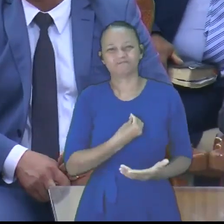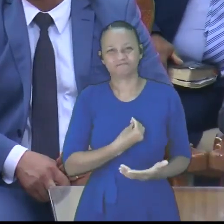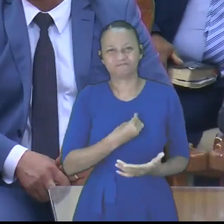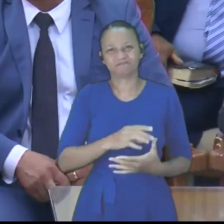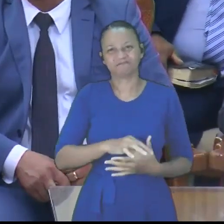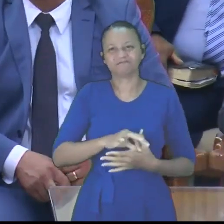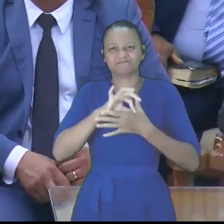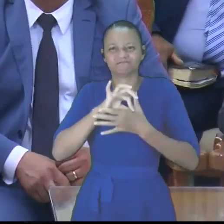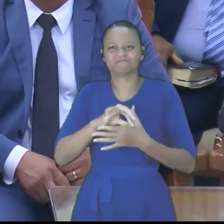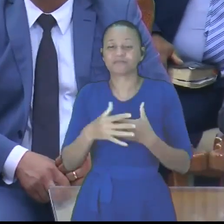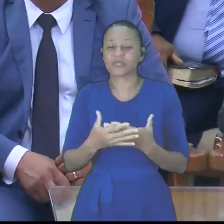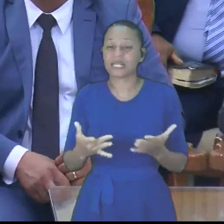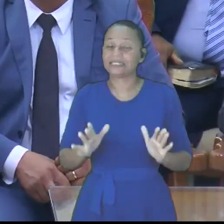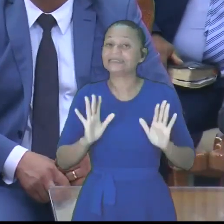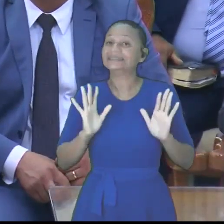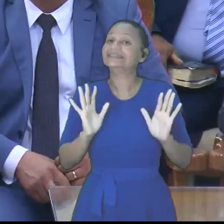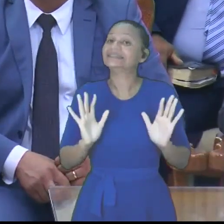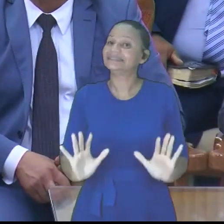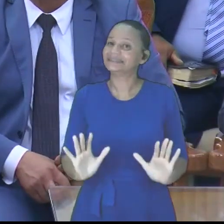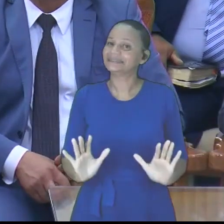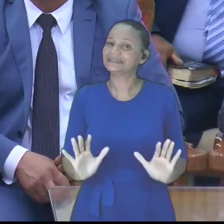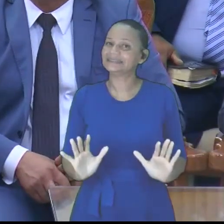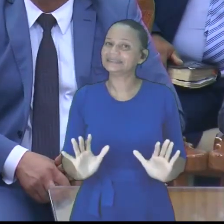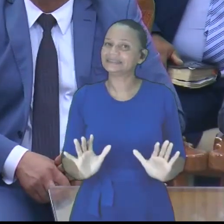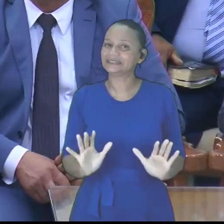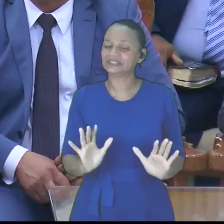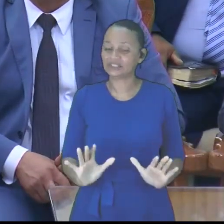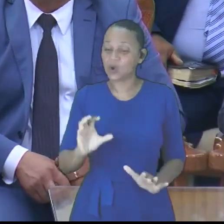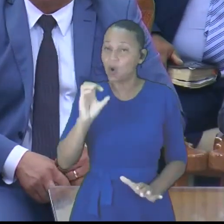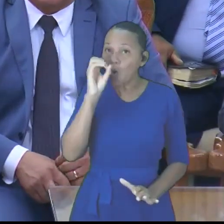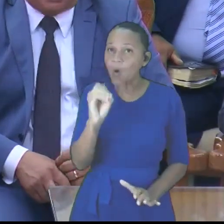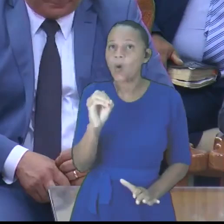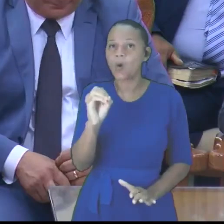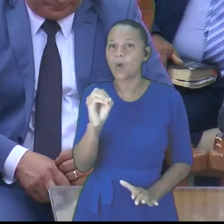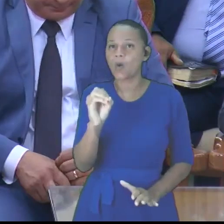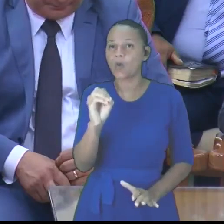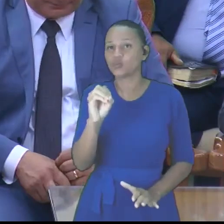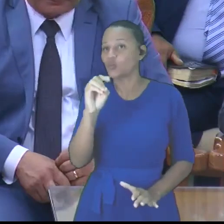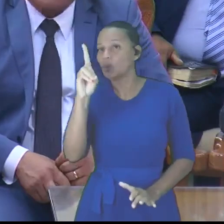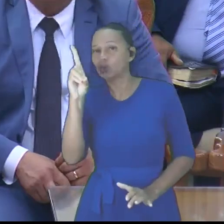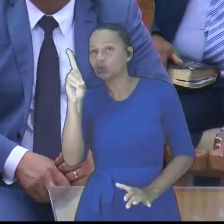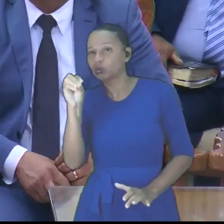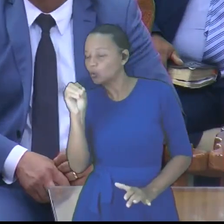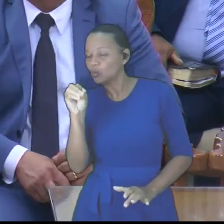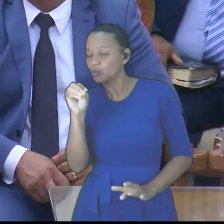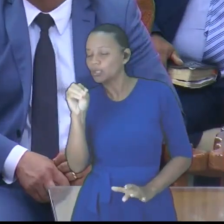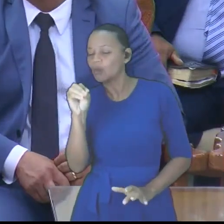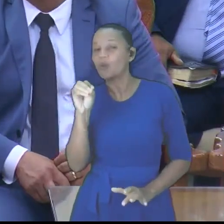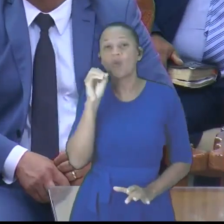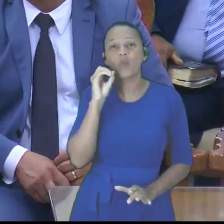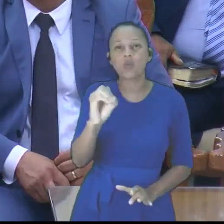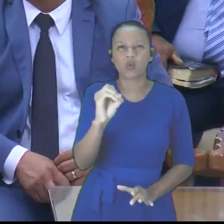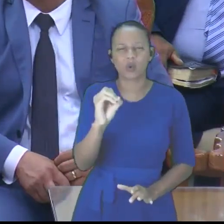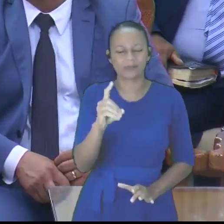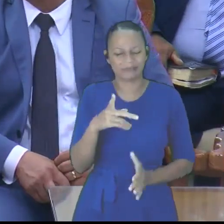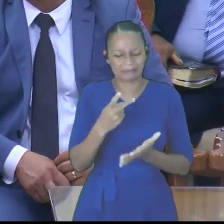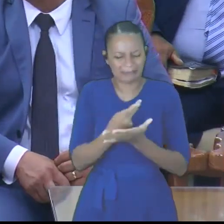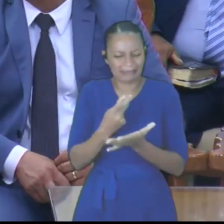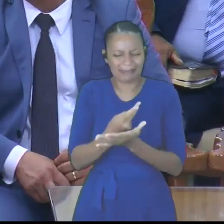Aí já não é aí já é o meu Espírito. Na Bíblia não há erro. Na Bíblia não